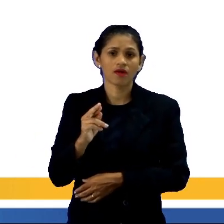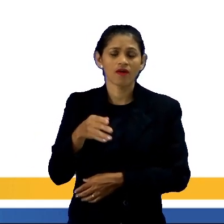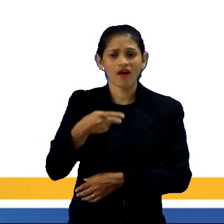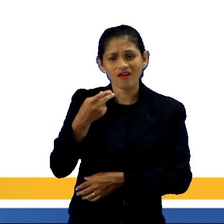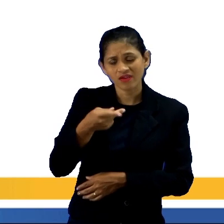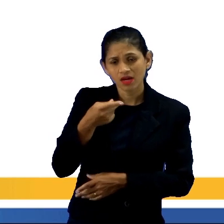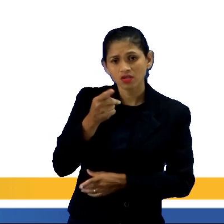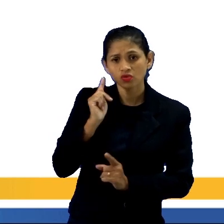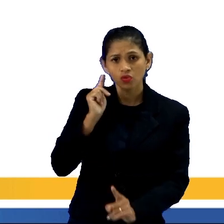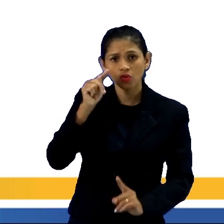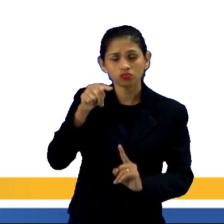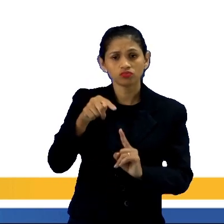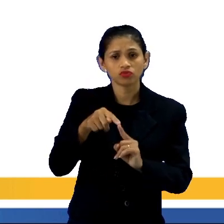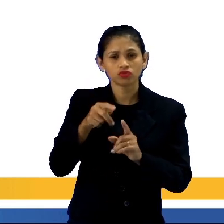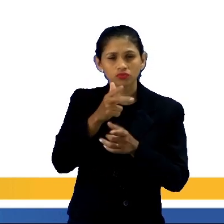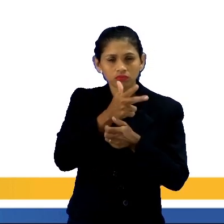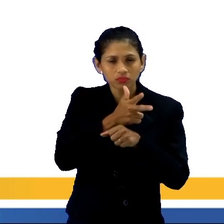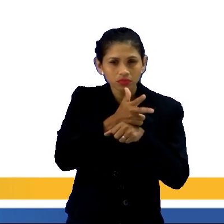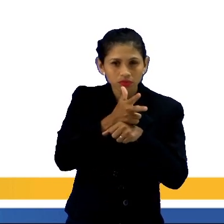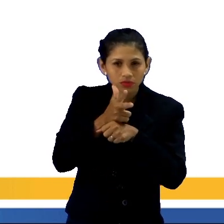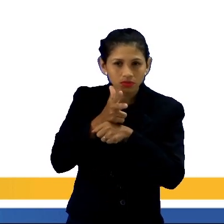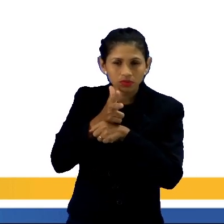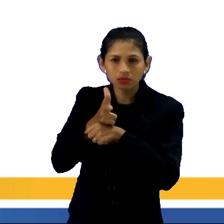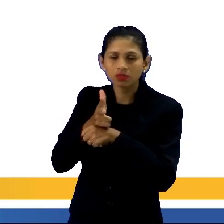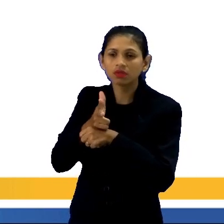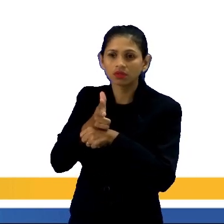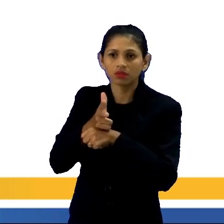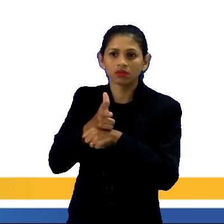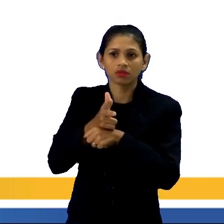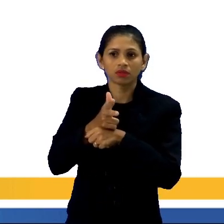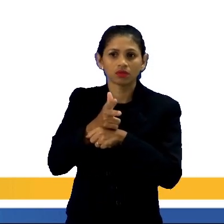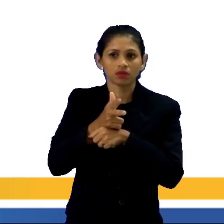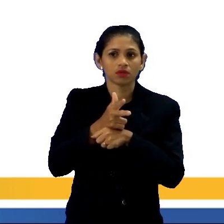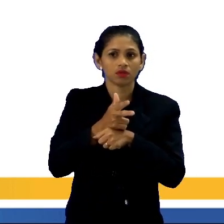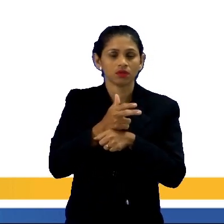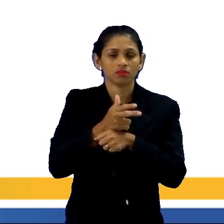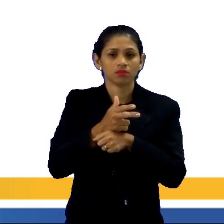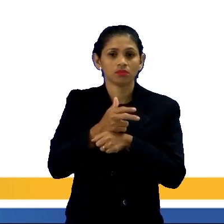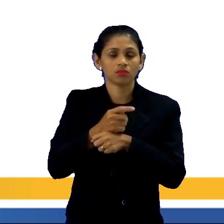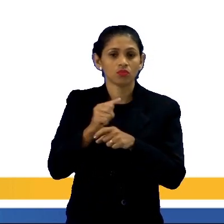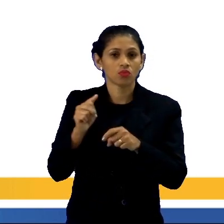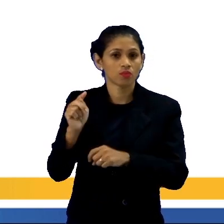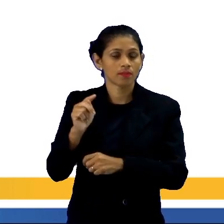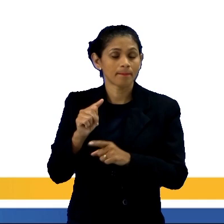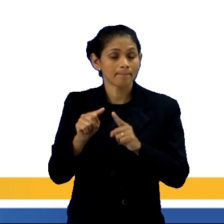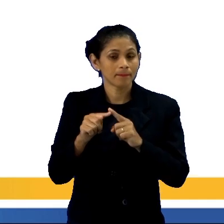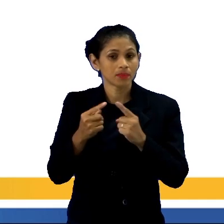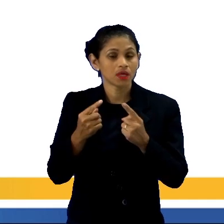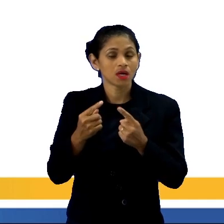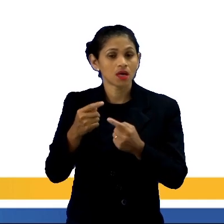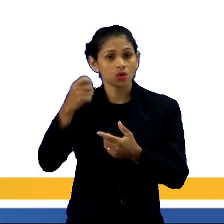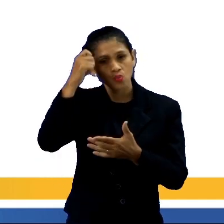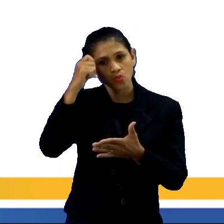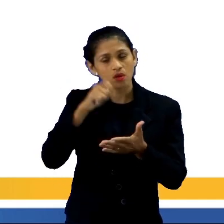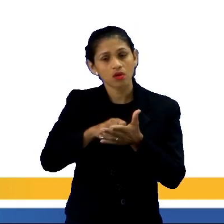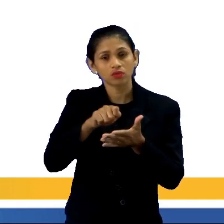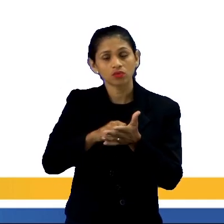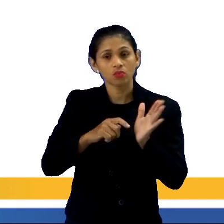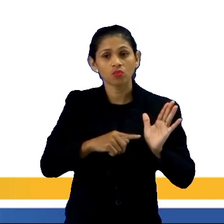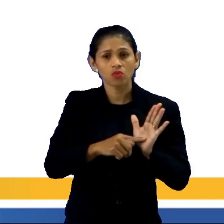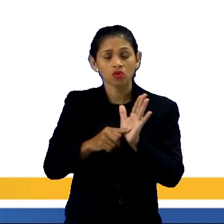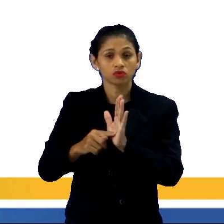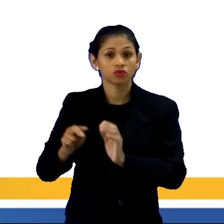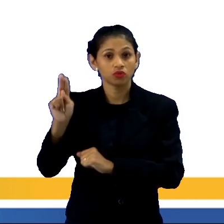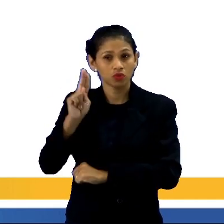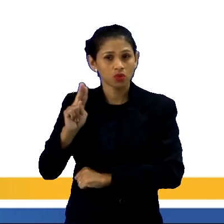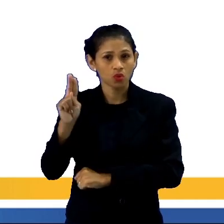muitas vezes o jornalista, ele aponta que o uso não é propriamente para aquilo,